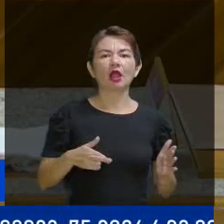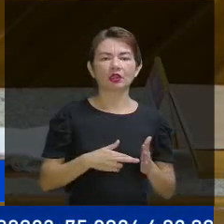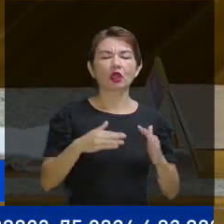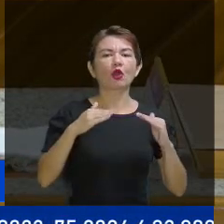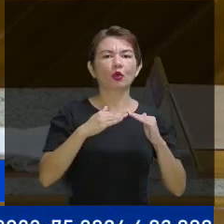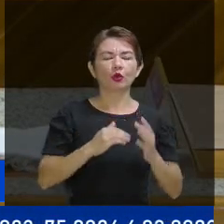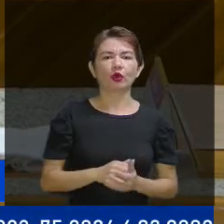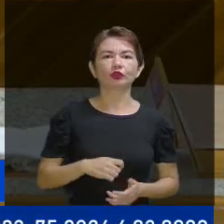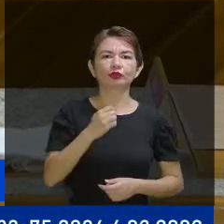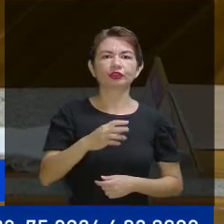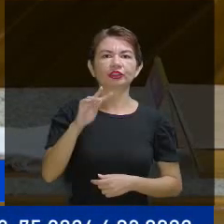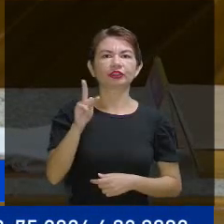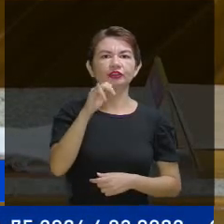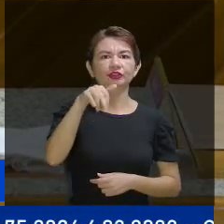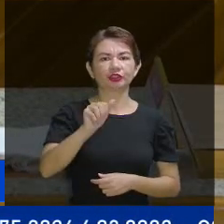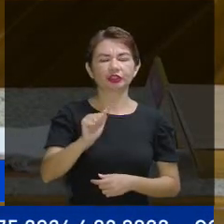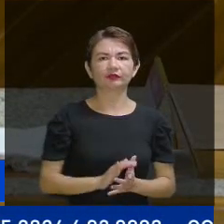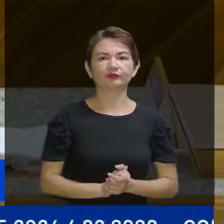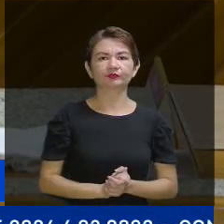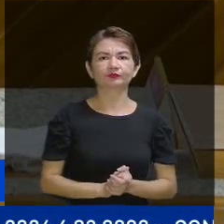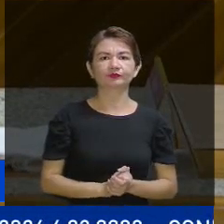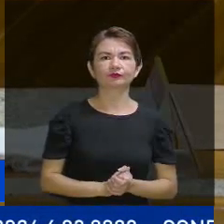senhor presidente. Juíza Tina Souza.